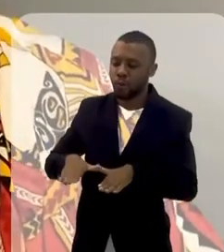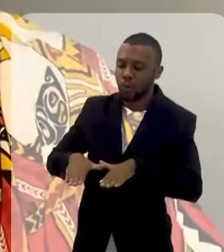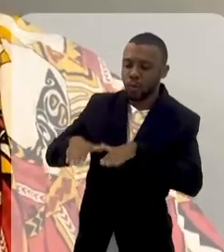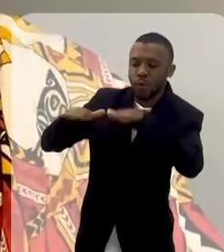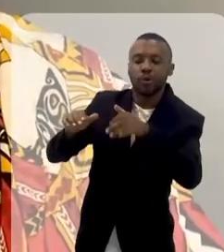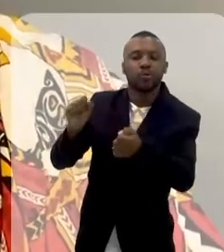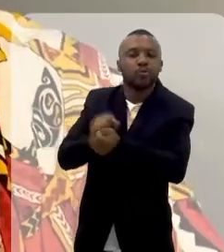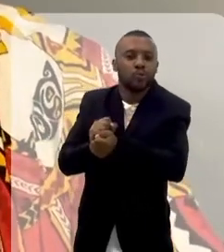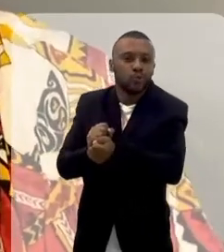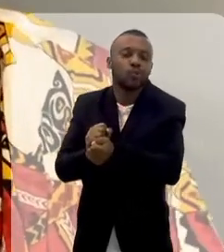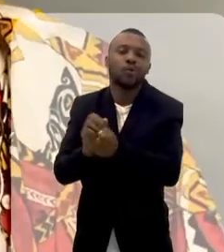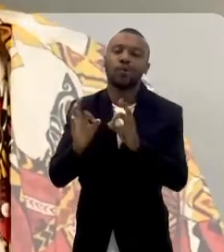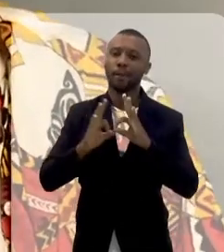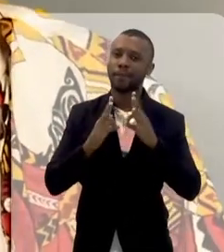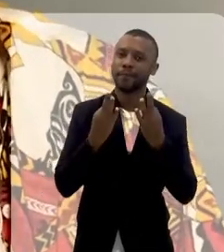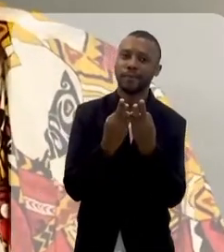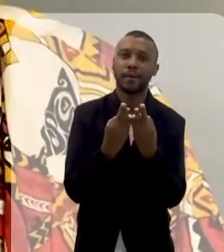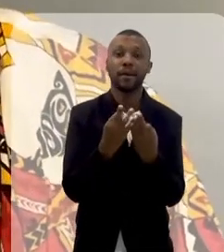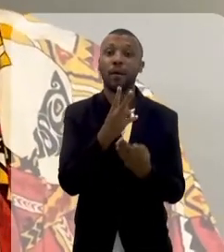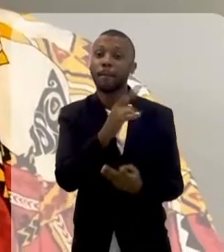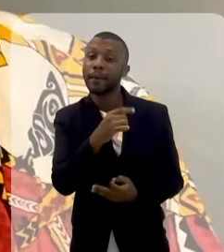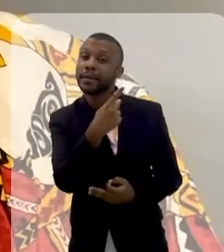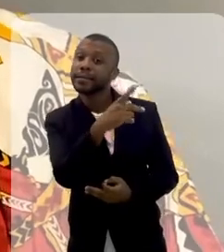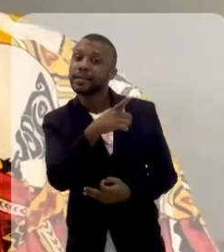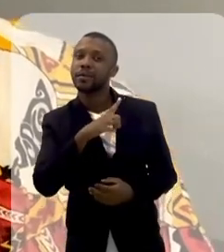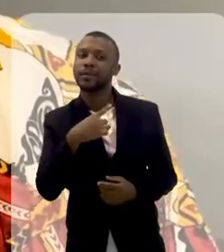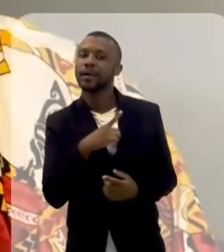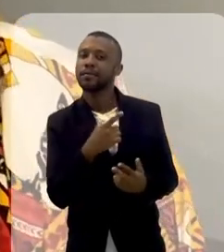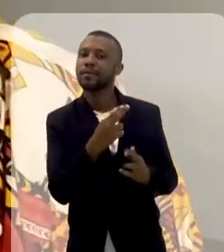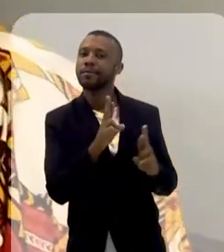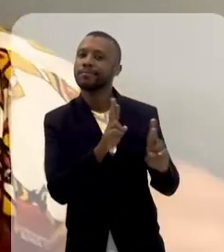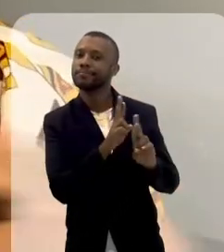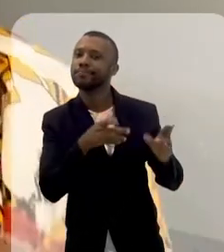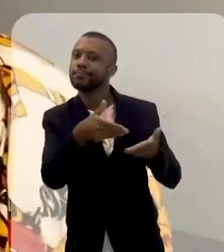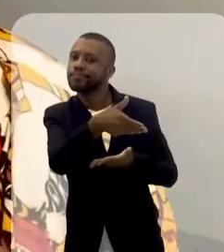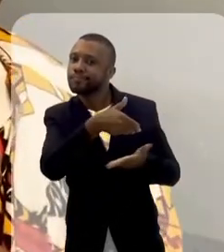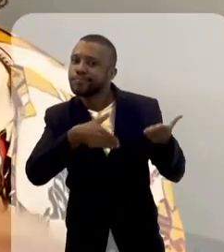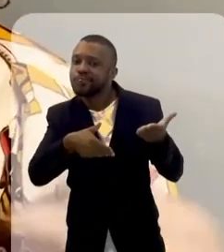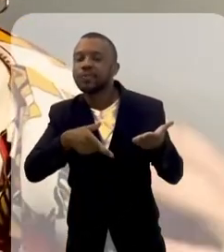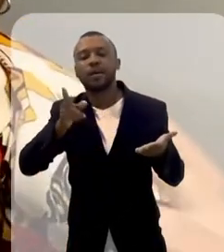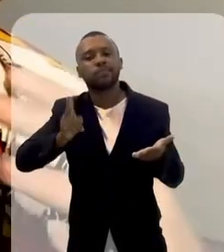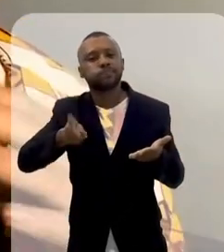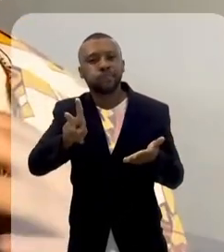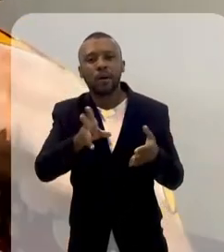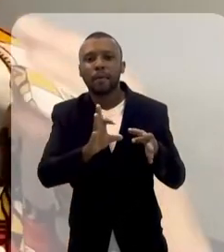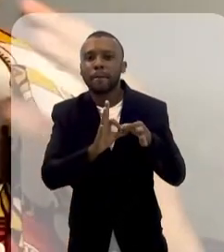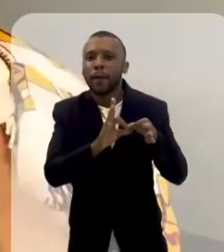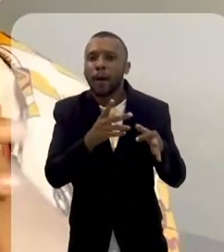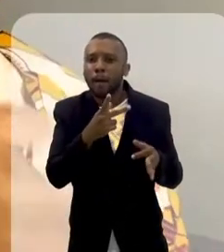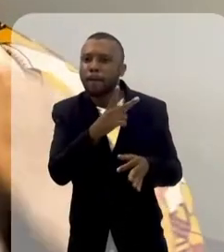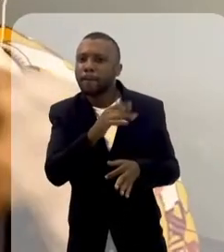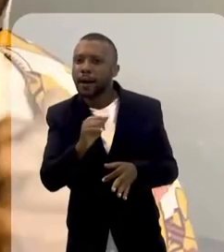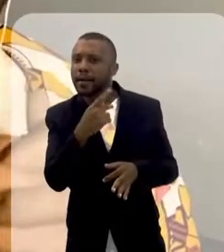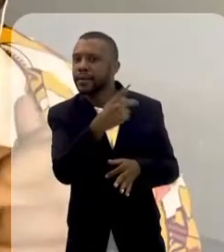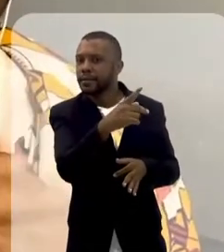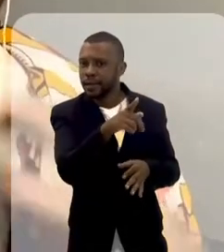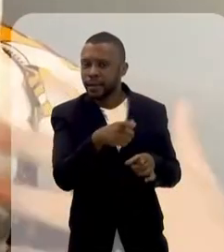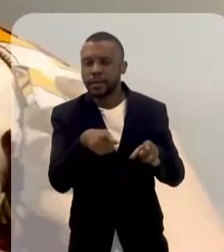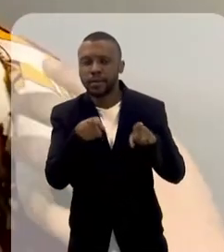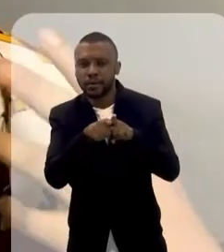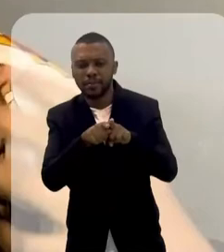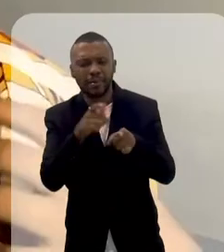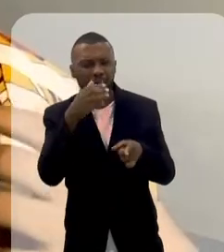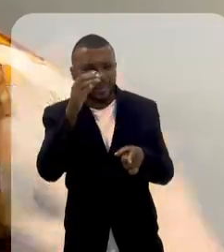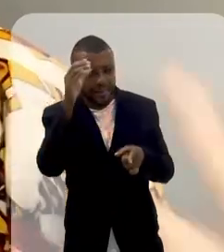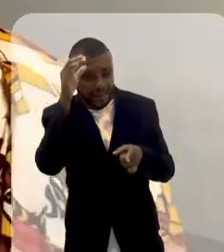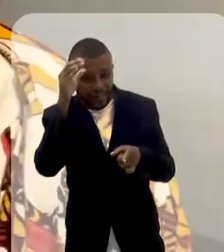cresci com isso com os pais da minha família, né? O pai dele, a gente tem essa mesma relação, ele anda da mesma forma com o pai dele, que